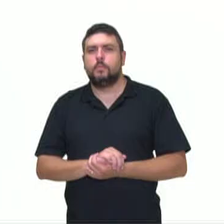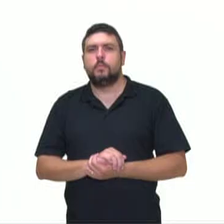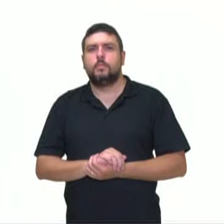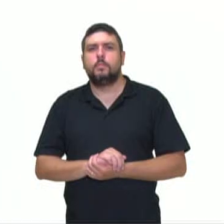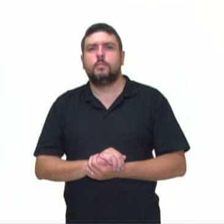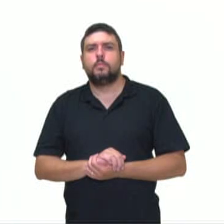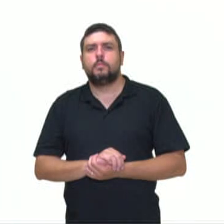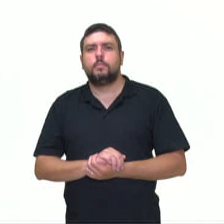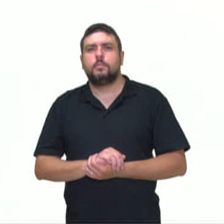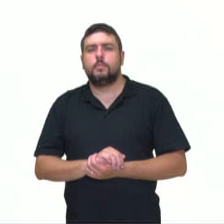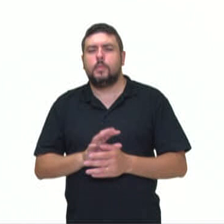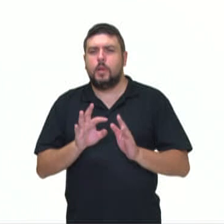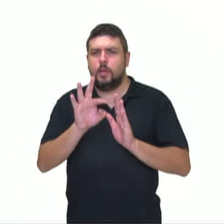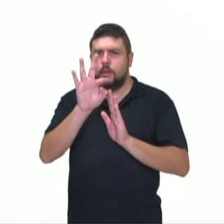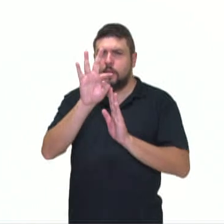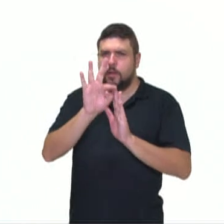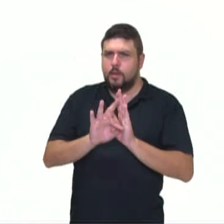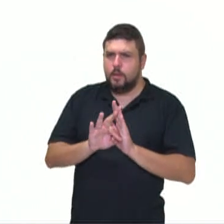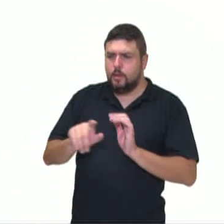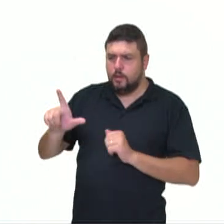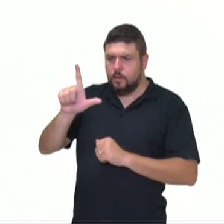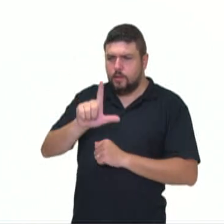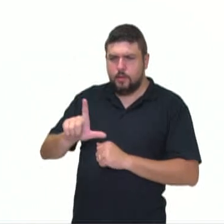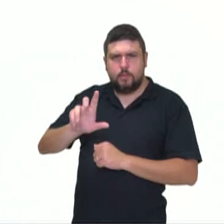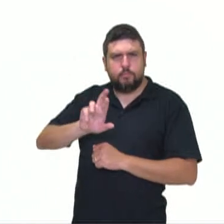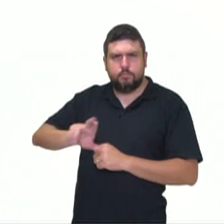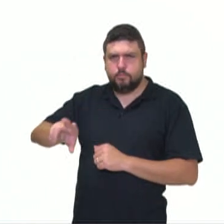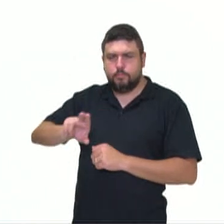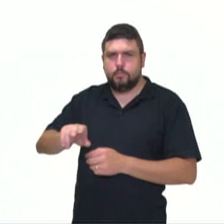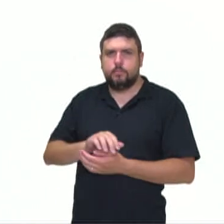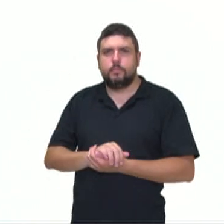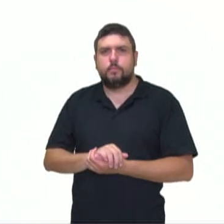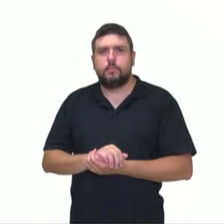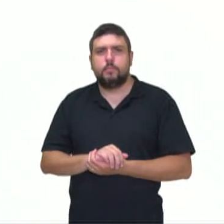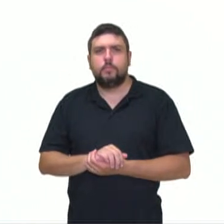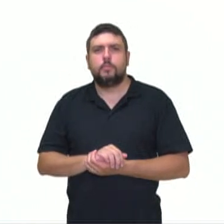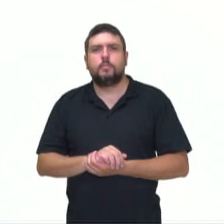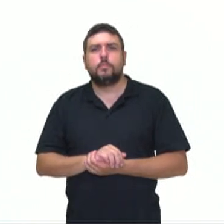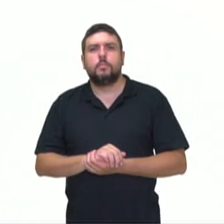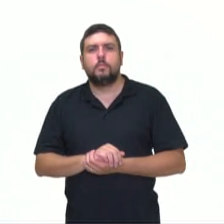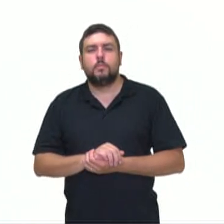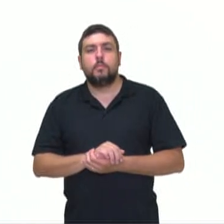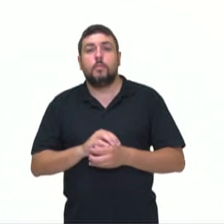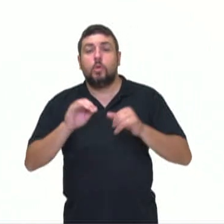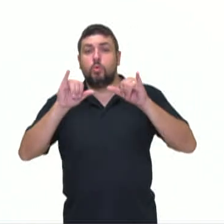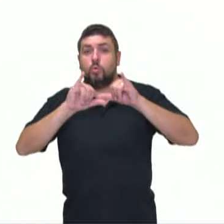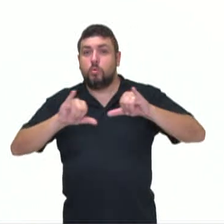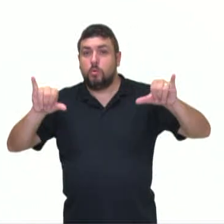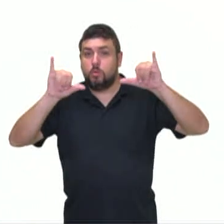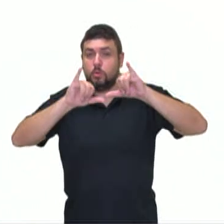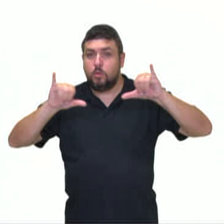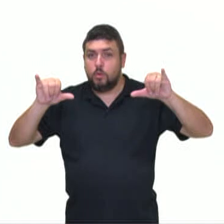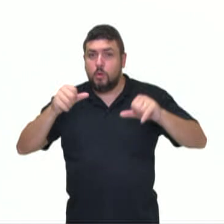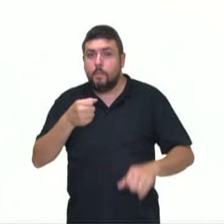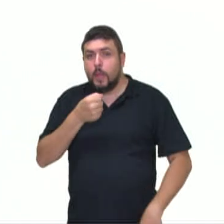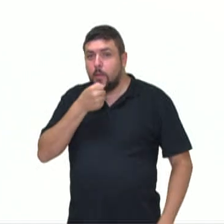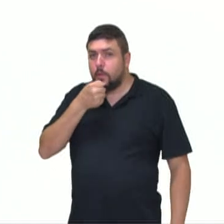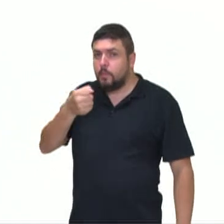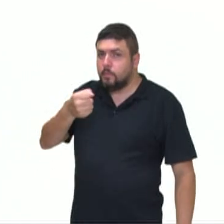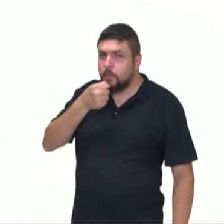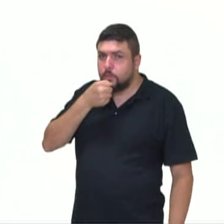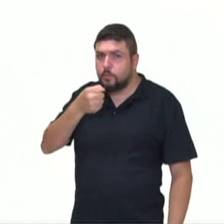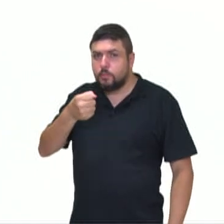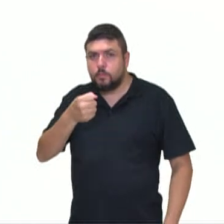Textos não literários. Também há diversos tipos, alguns: notícia, reportagem,